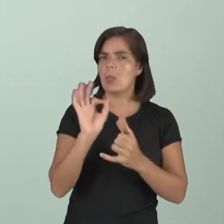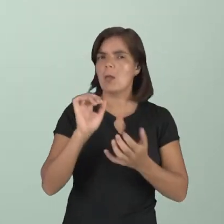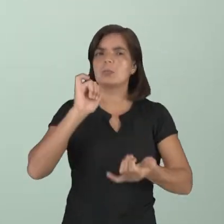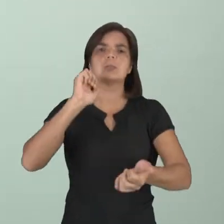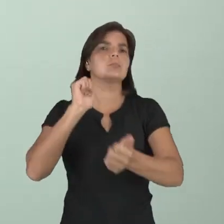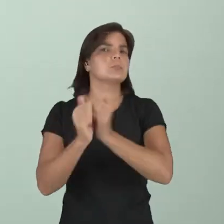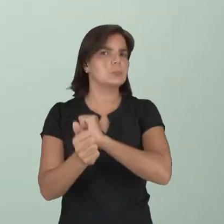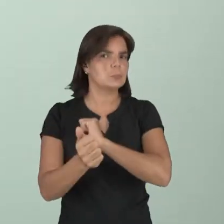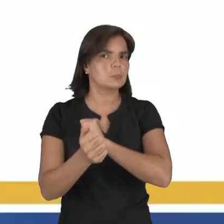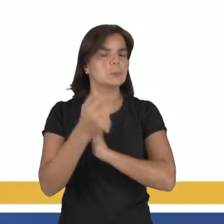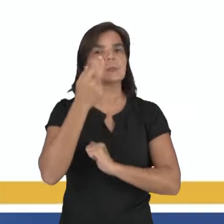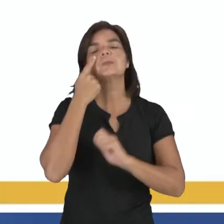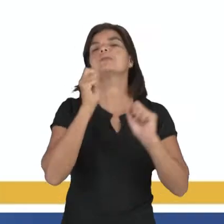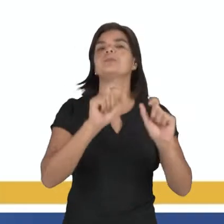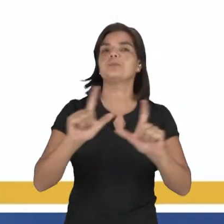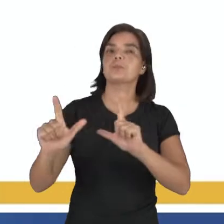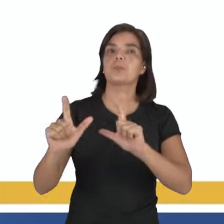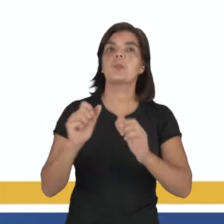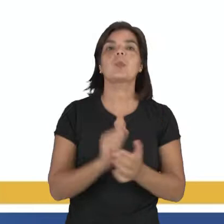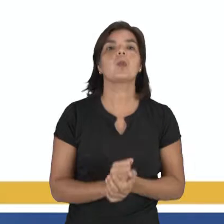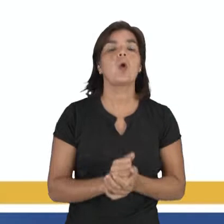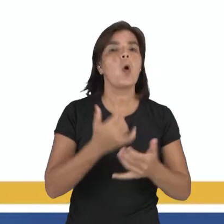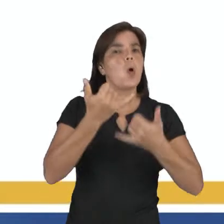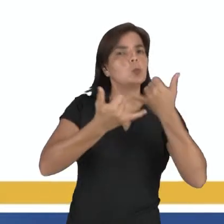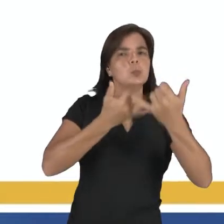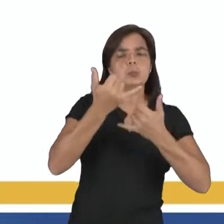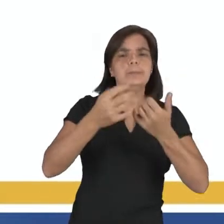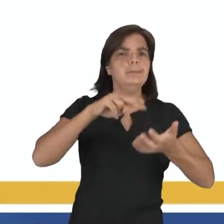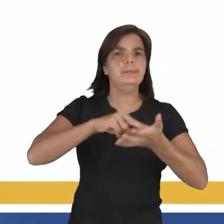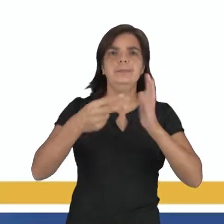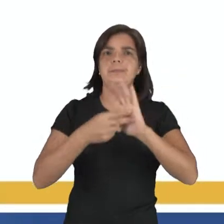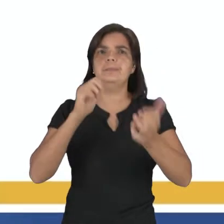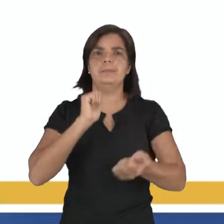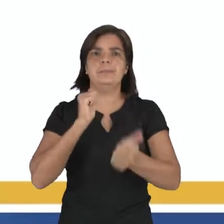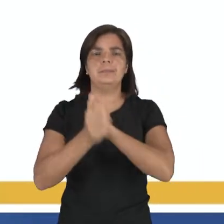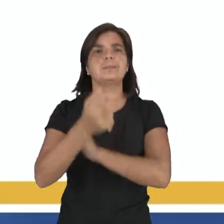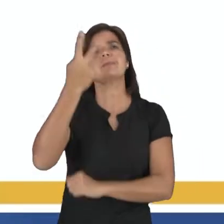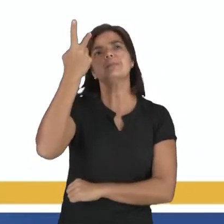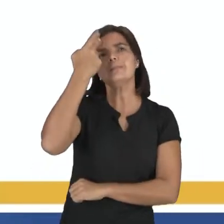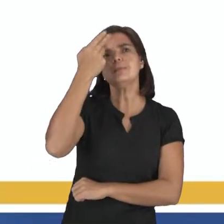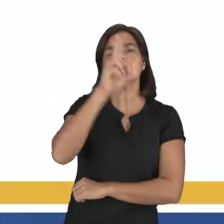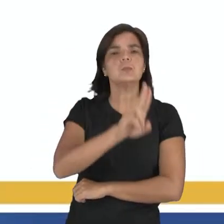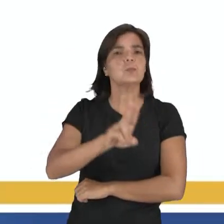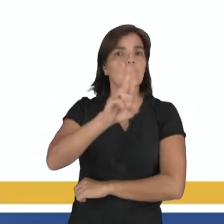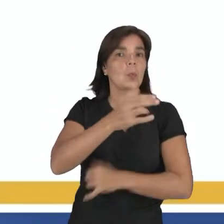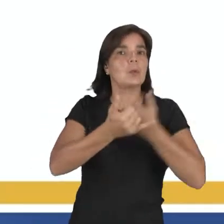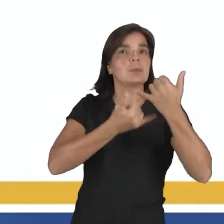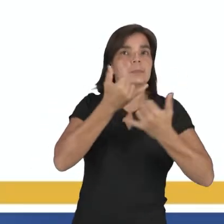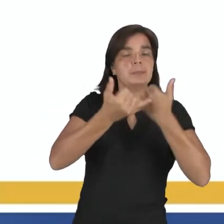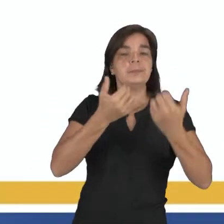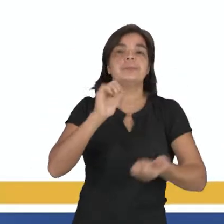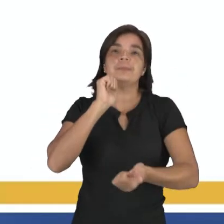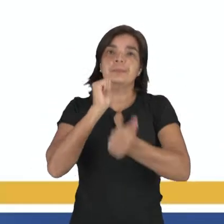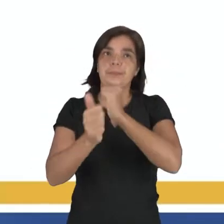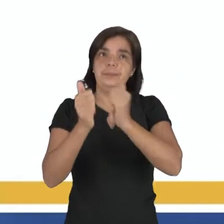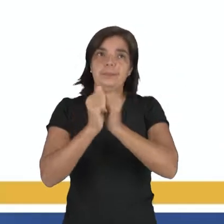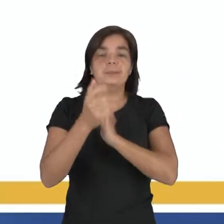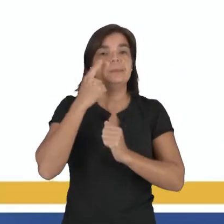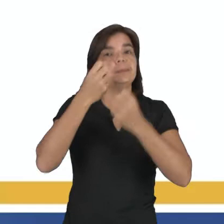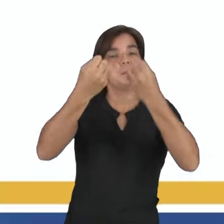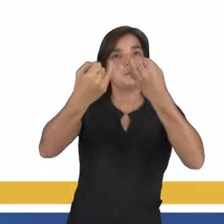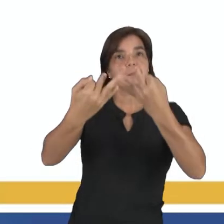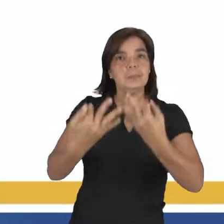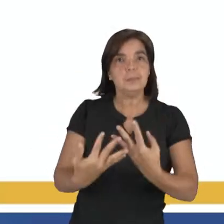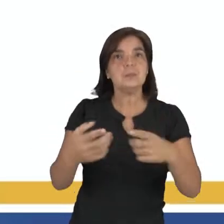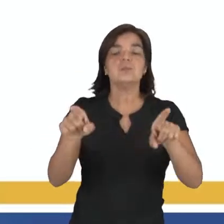Vamos ao nosso primeiro slide? Jogo não é sinônimo de esporte. É comum utilizarmos o termo jogo e esporte para